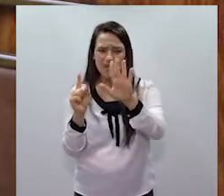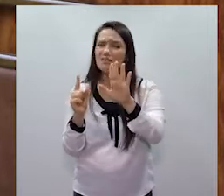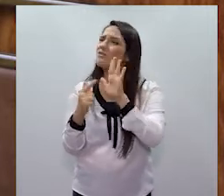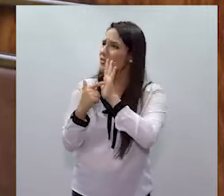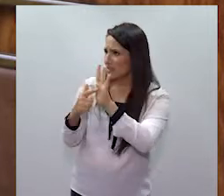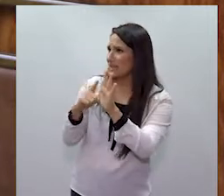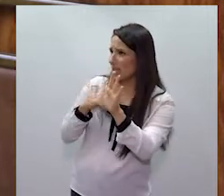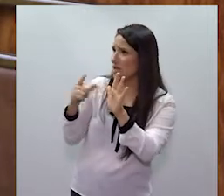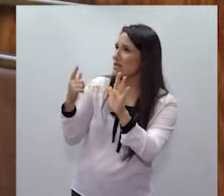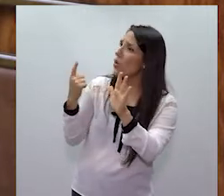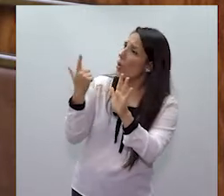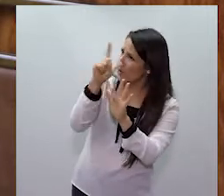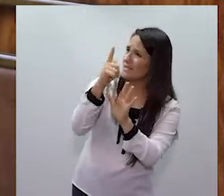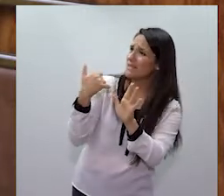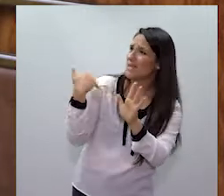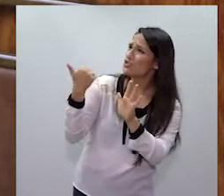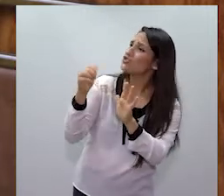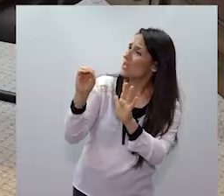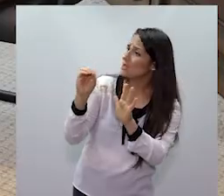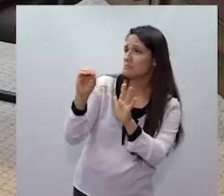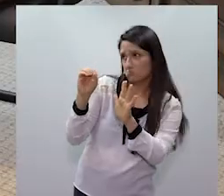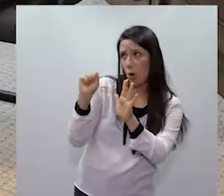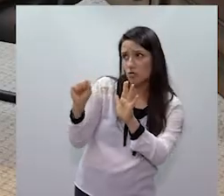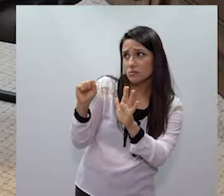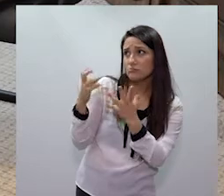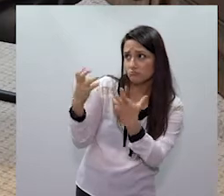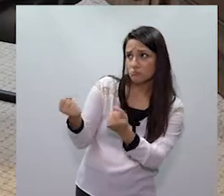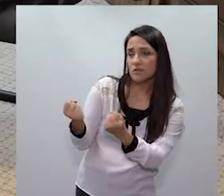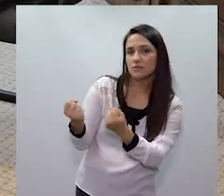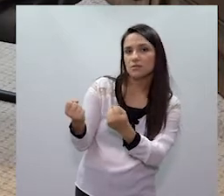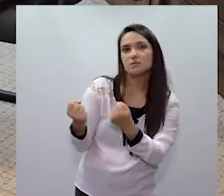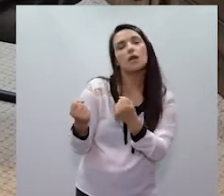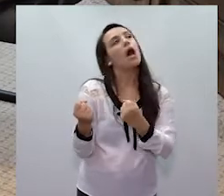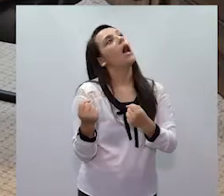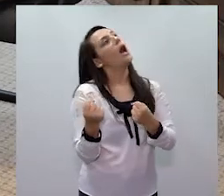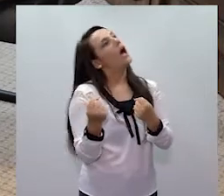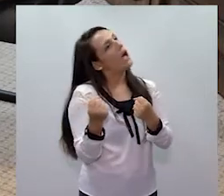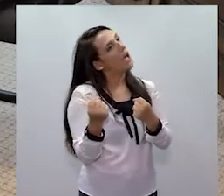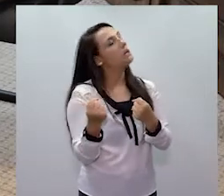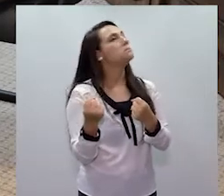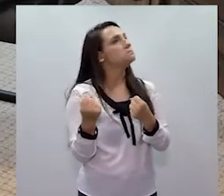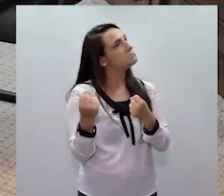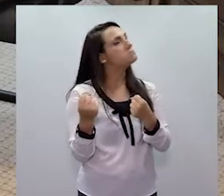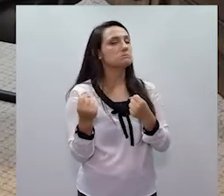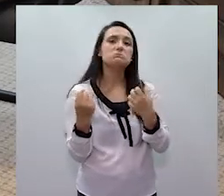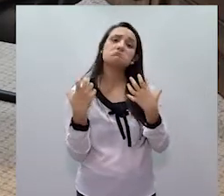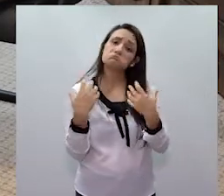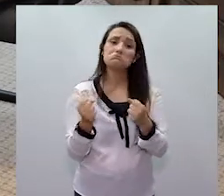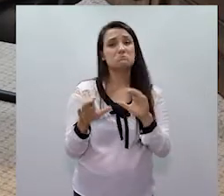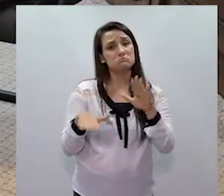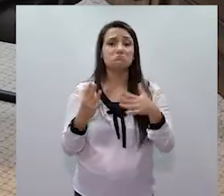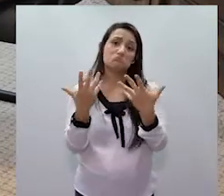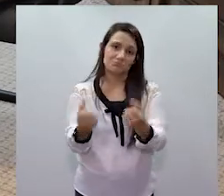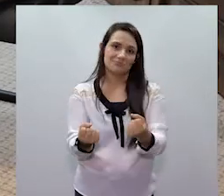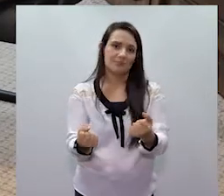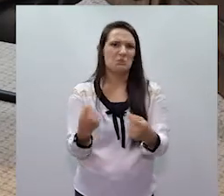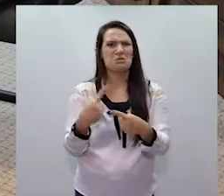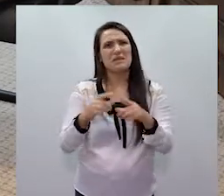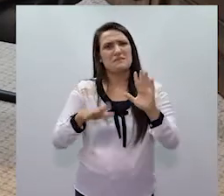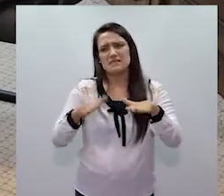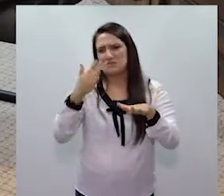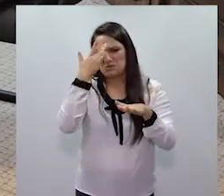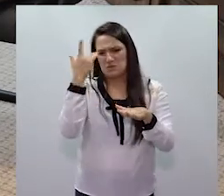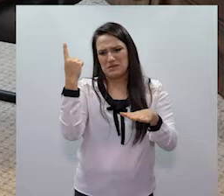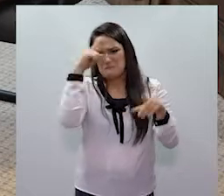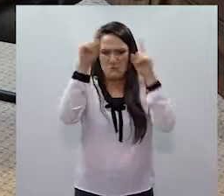tenha o desejo de adotá-la. Isso acaba servindo também para quebrar esses paradigmas, né? Por exemplo, eu quero